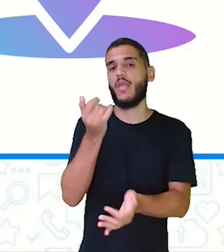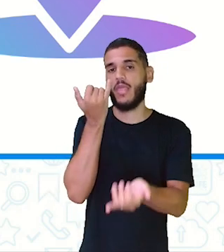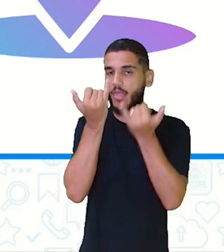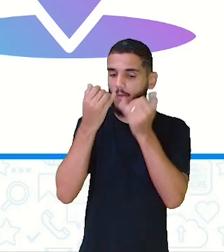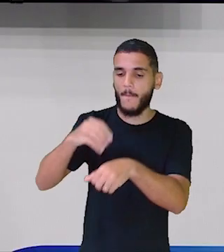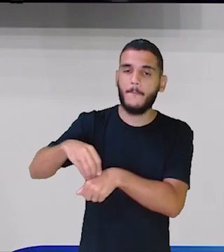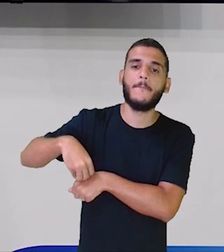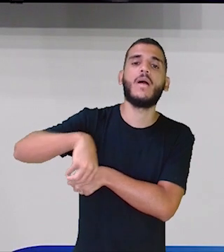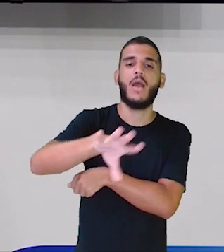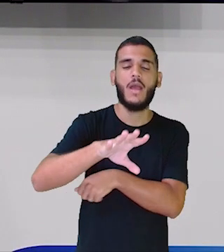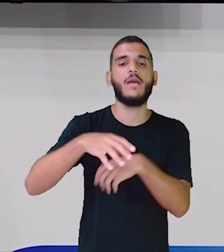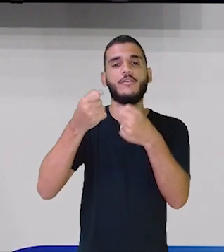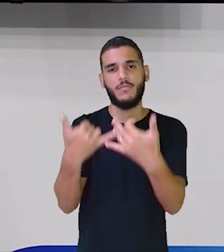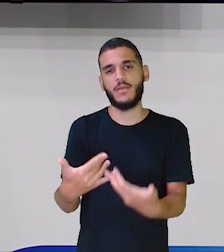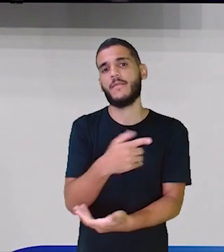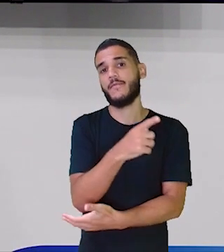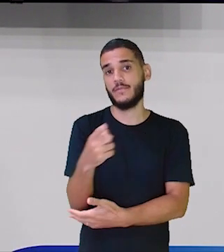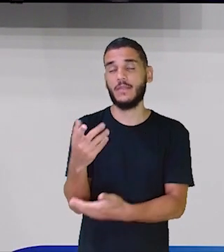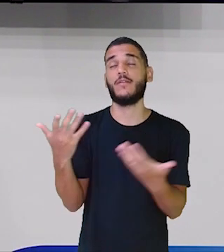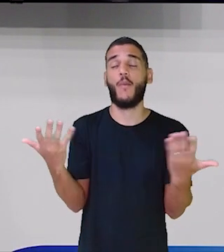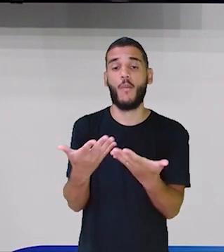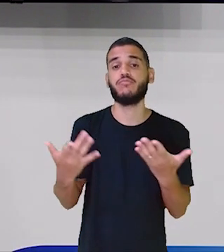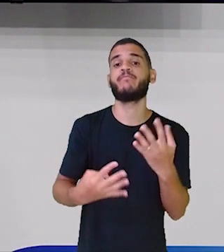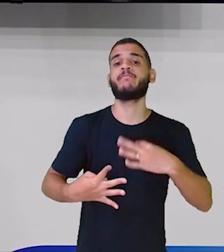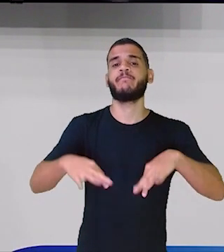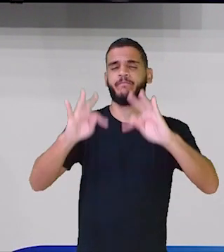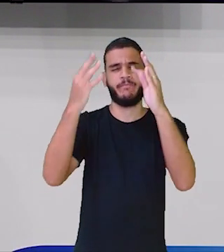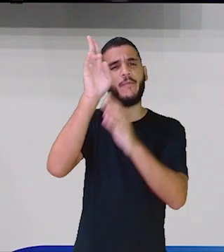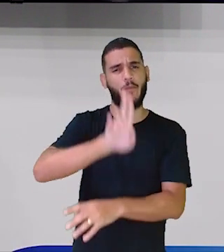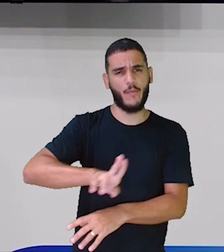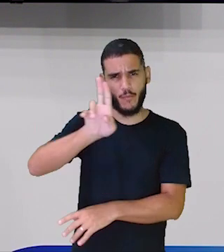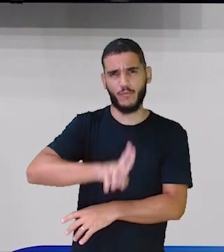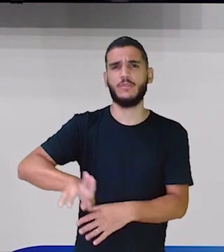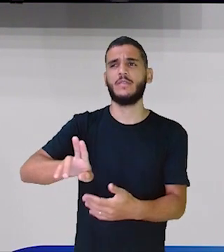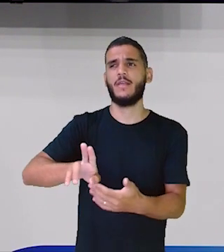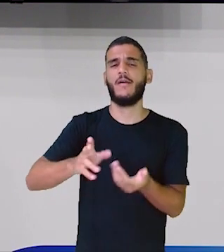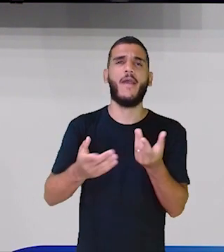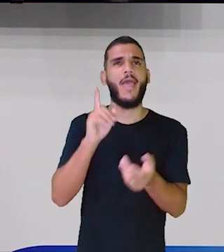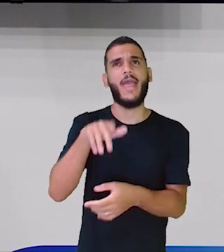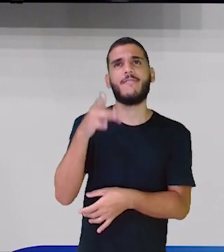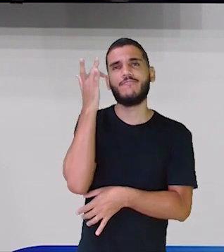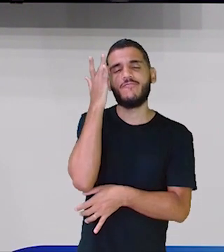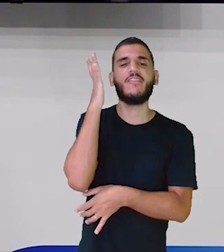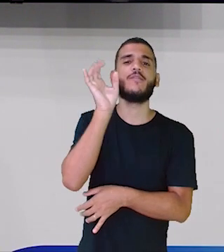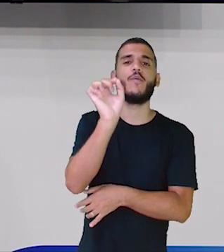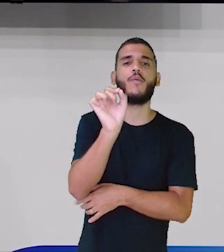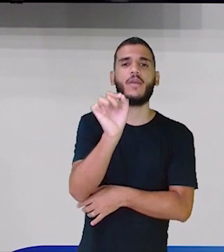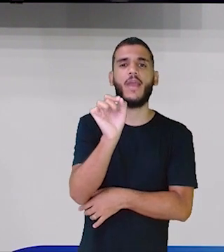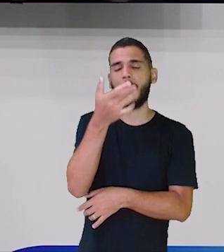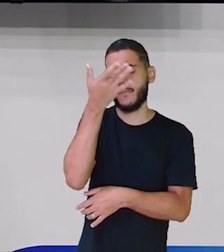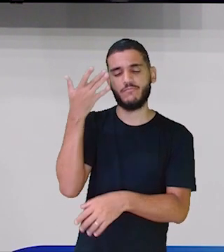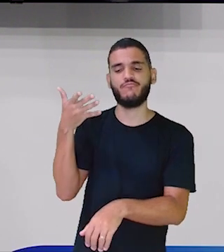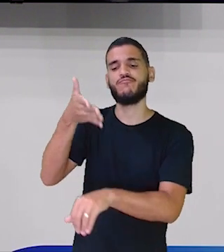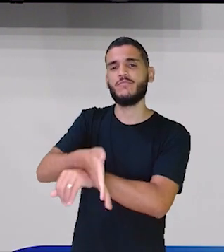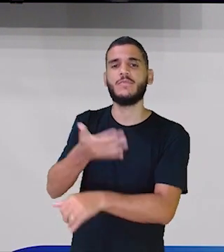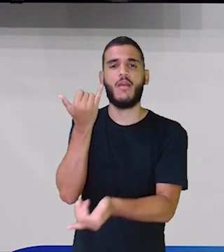Esses aí que eu citei, hoje em dia, com a questão da tecnologia, fica muito mais fácil você acessar